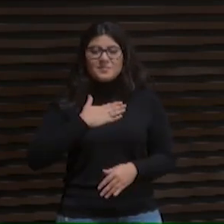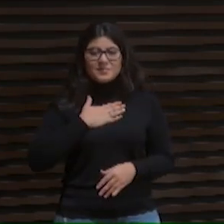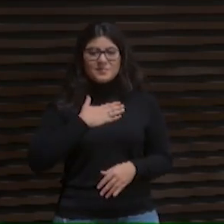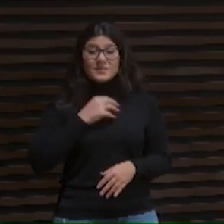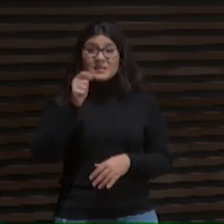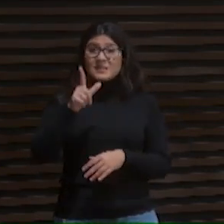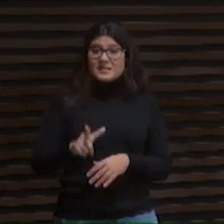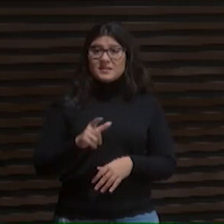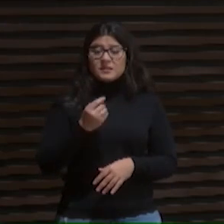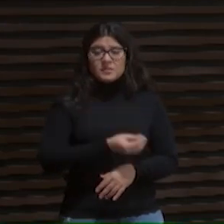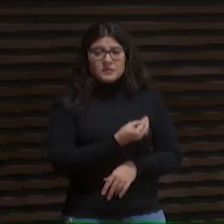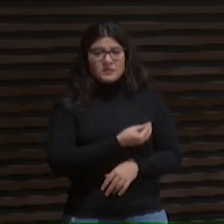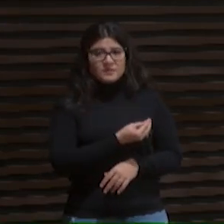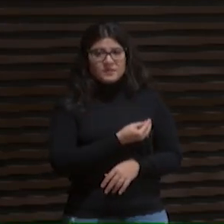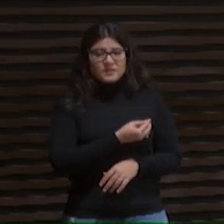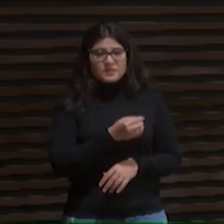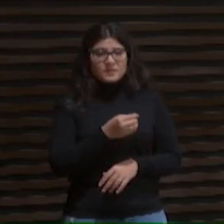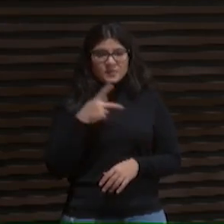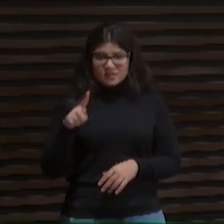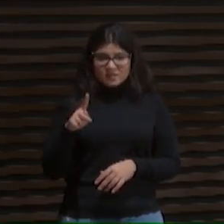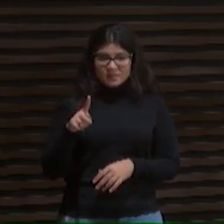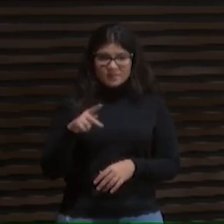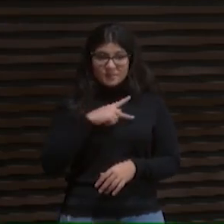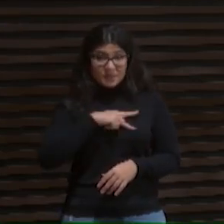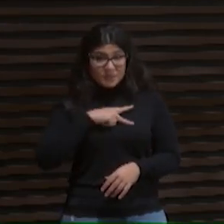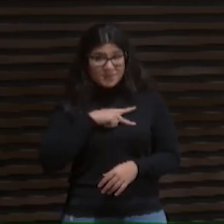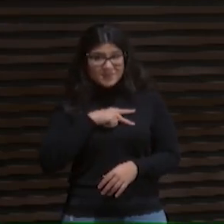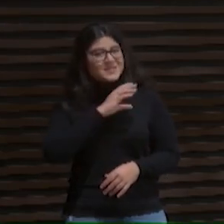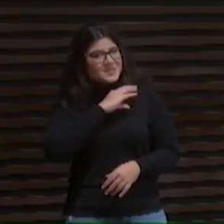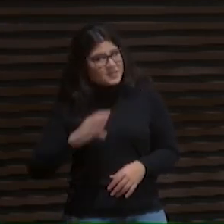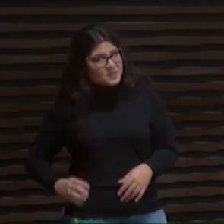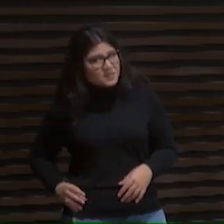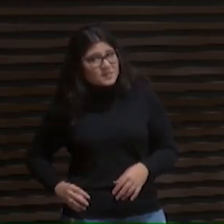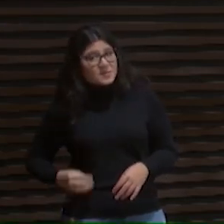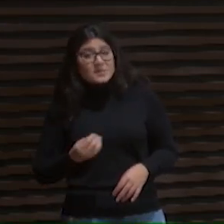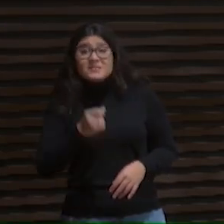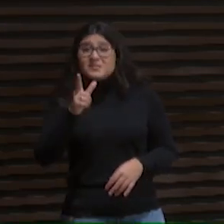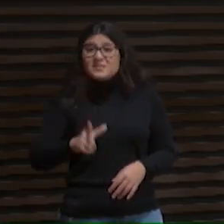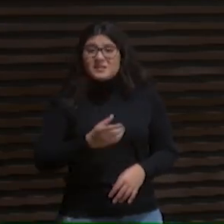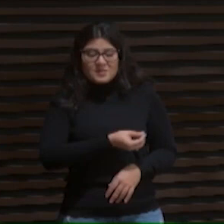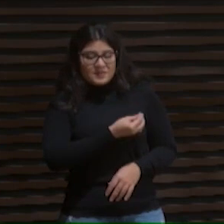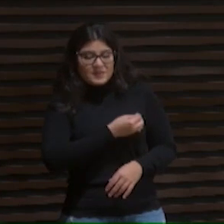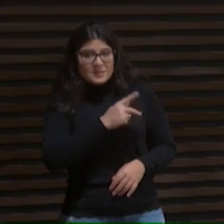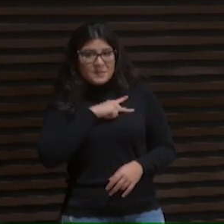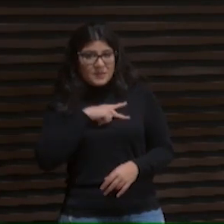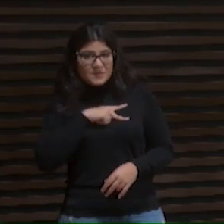Quem vivia nele, meus irmãos? Cristo. De quem era a vida de Paulo?